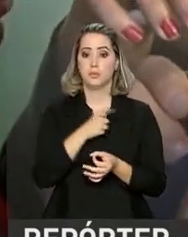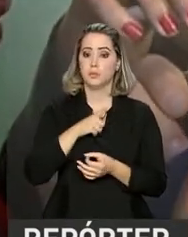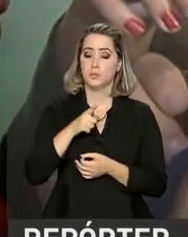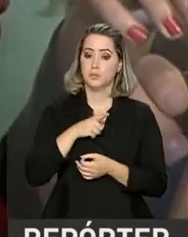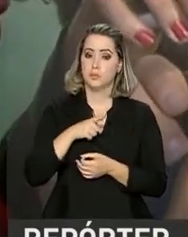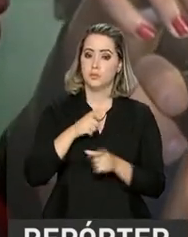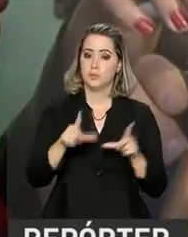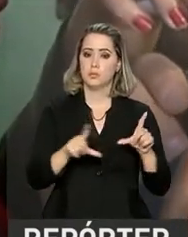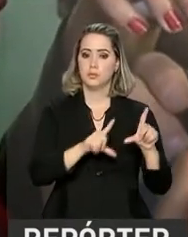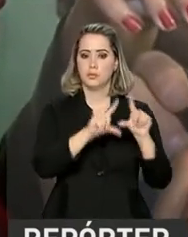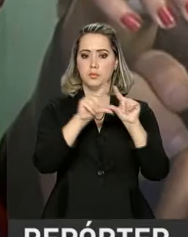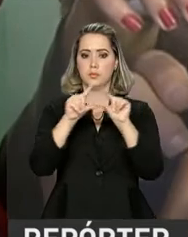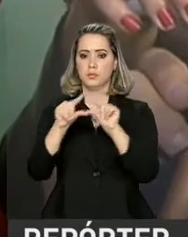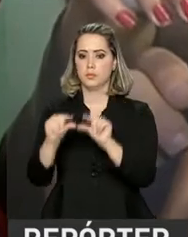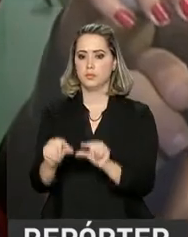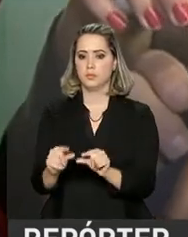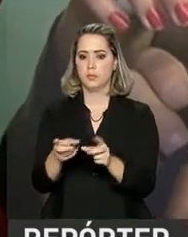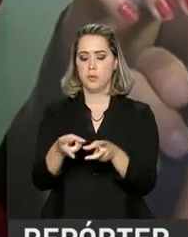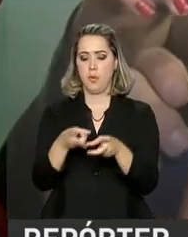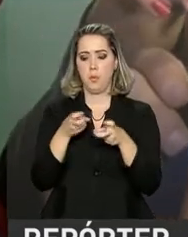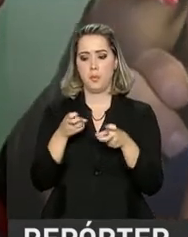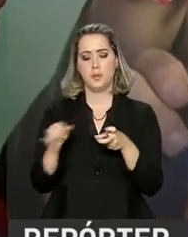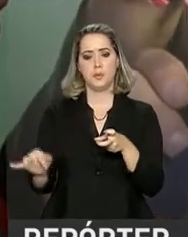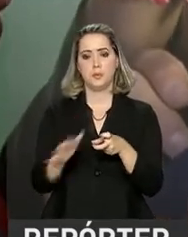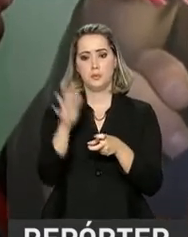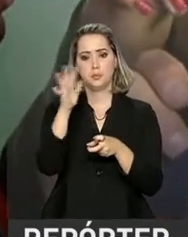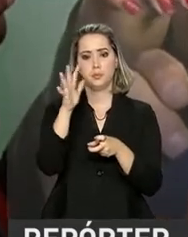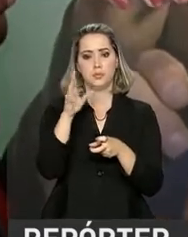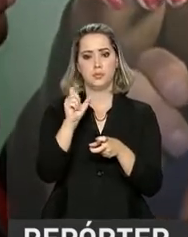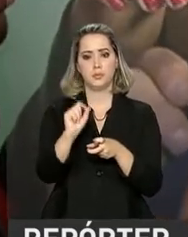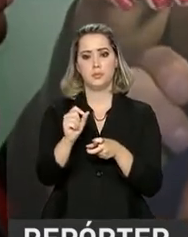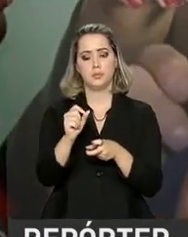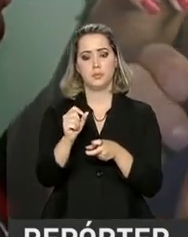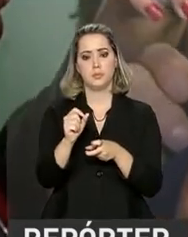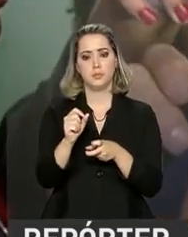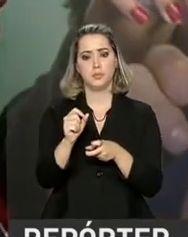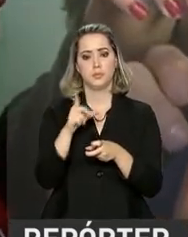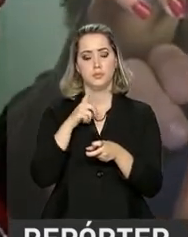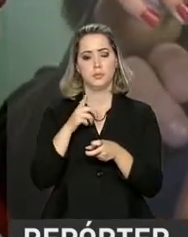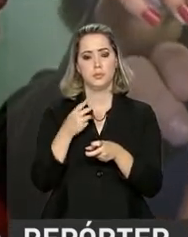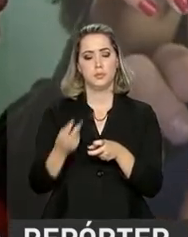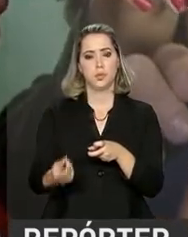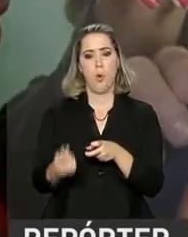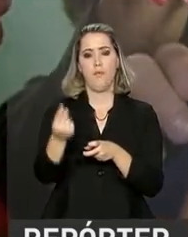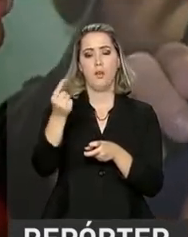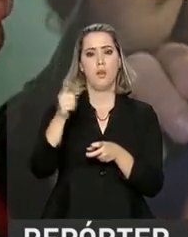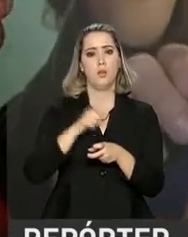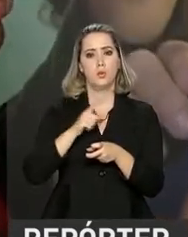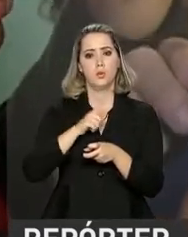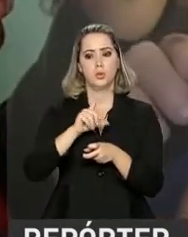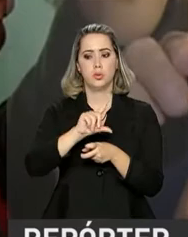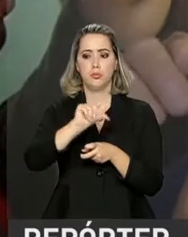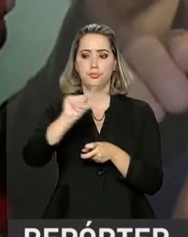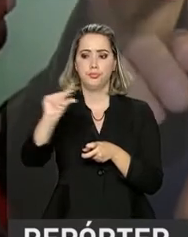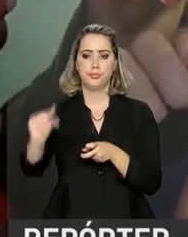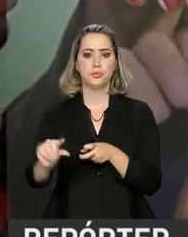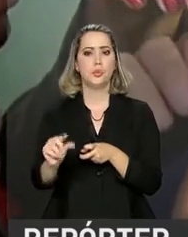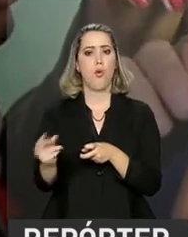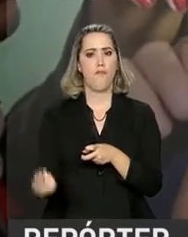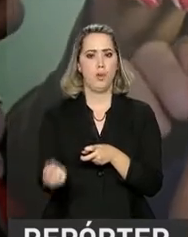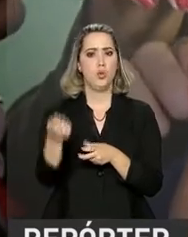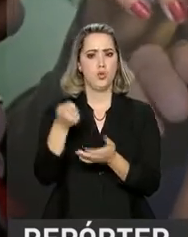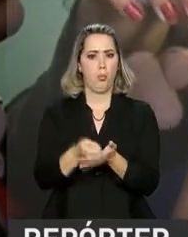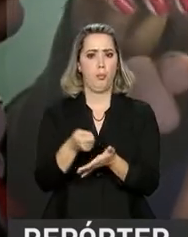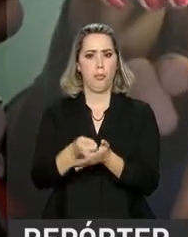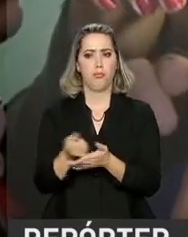uma queda das expectativas de inflação. Os formadores de preços tendem a aumentar menos os preços e,